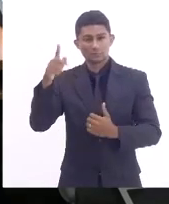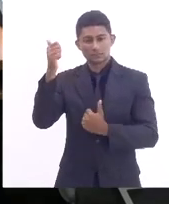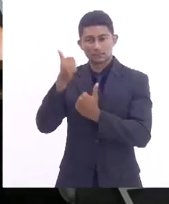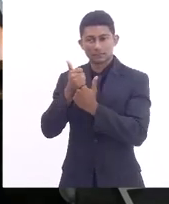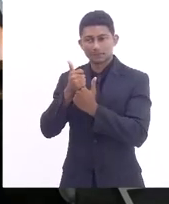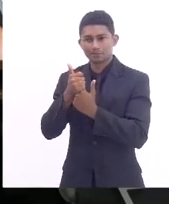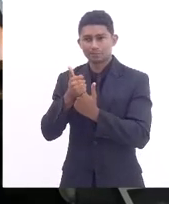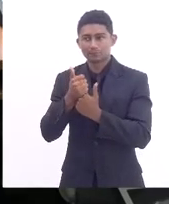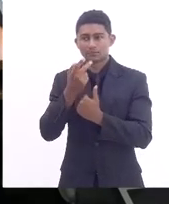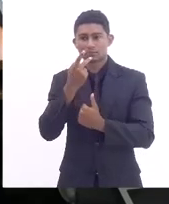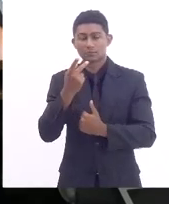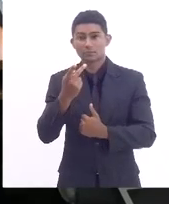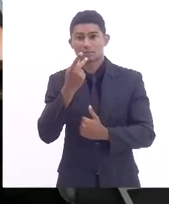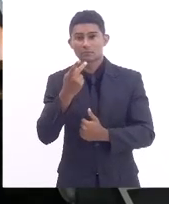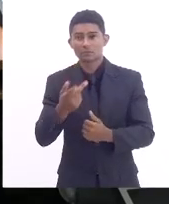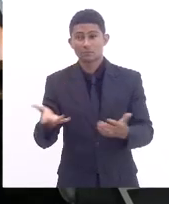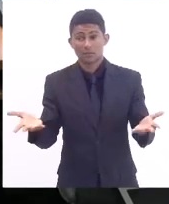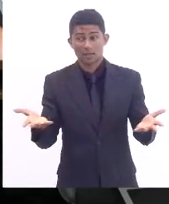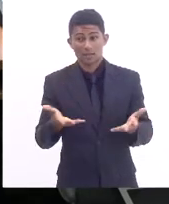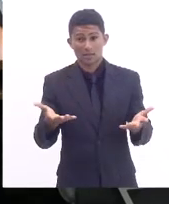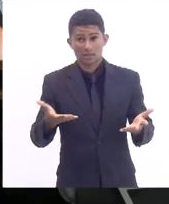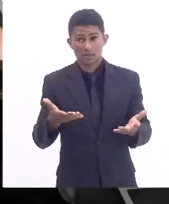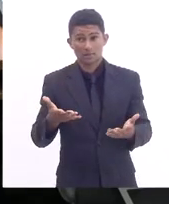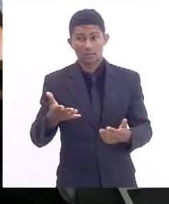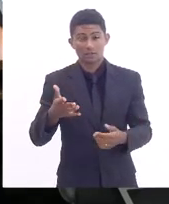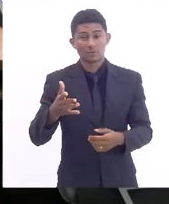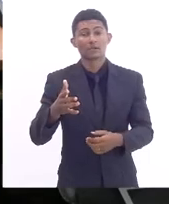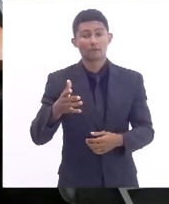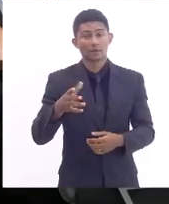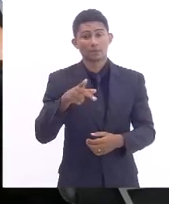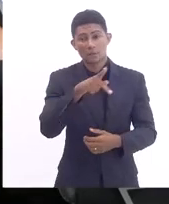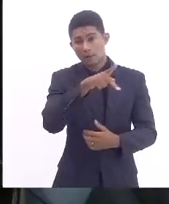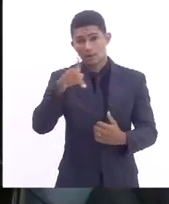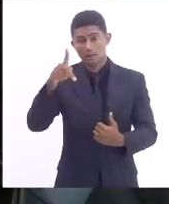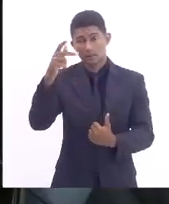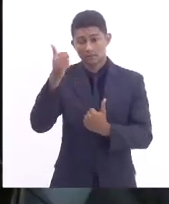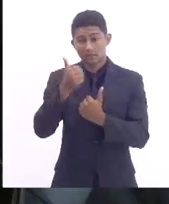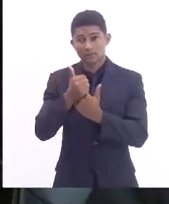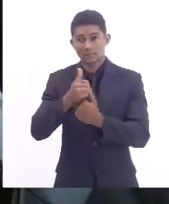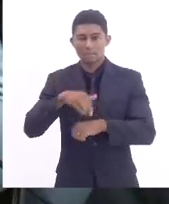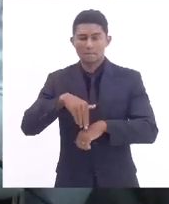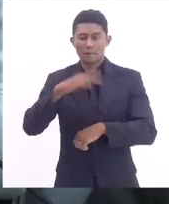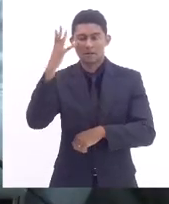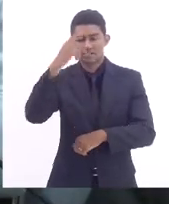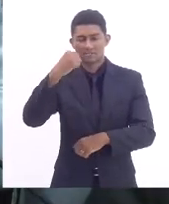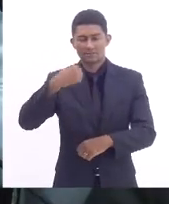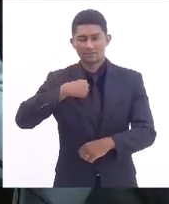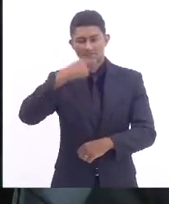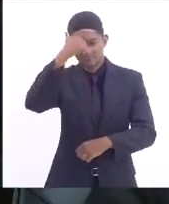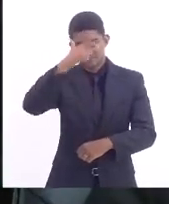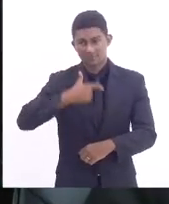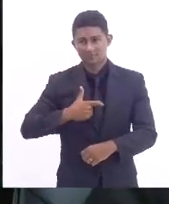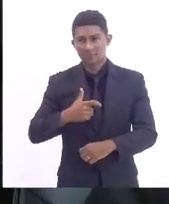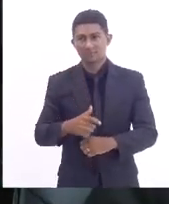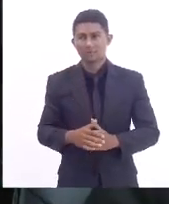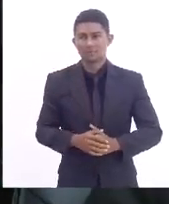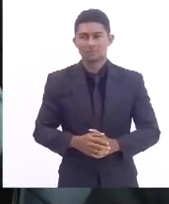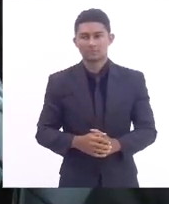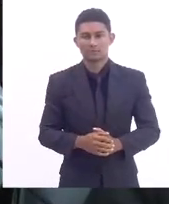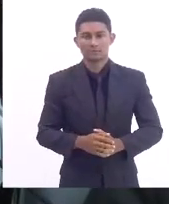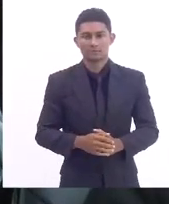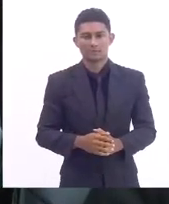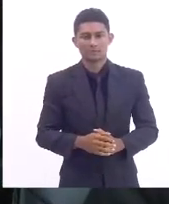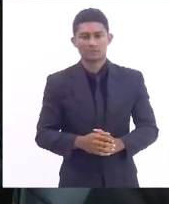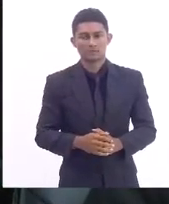a só para dizer eu sou o vice-presidente mais bonito já diz aí te tá porque o outro era o uma só para dizer isso Só para constar eu tô acabando tá moça